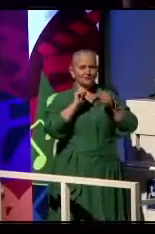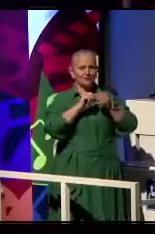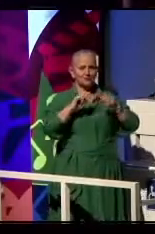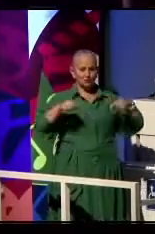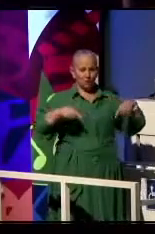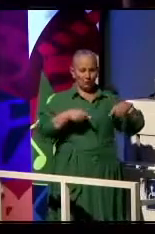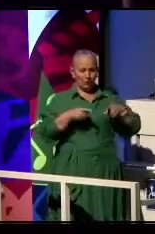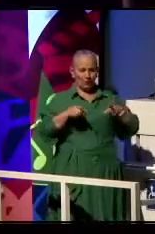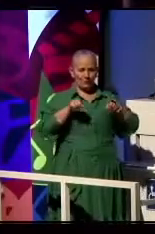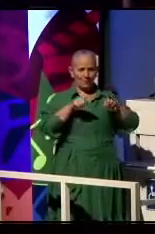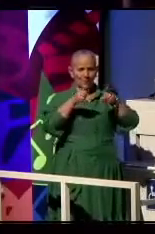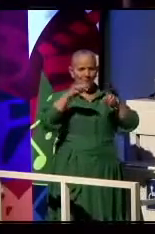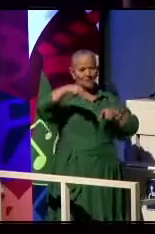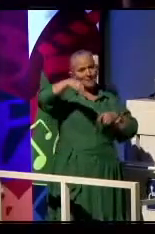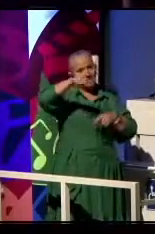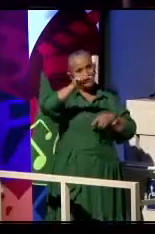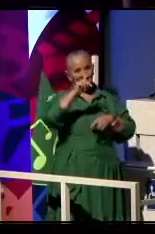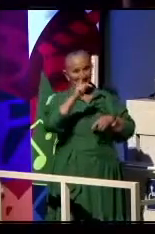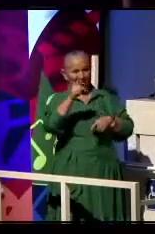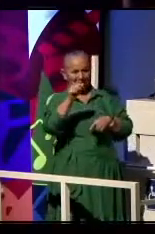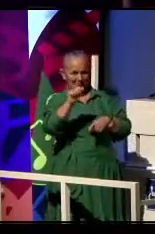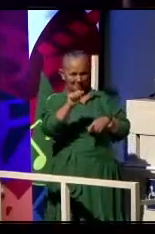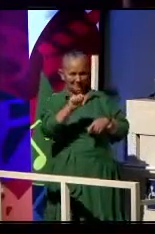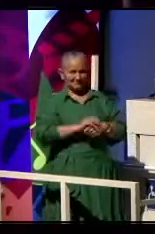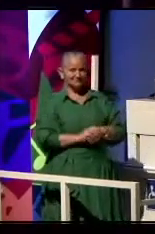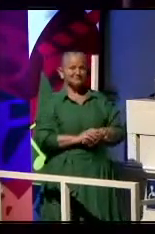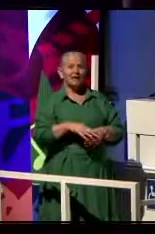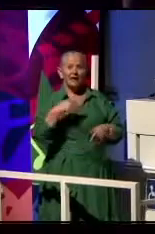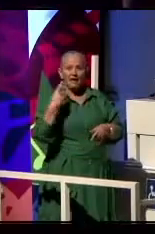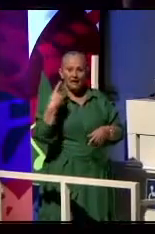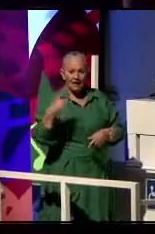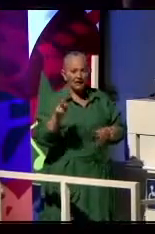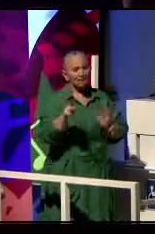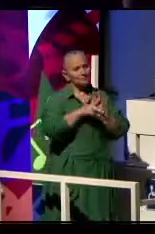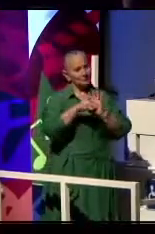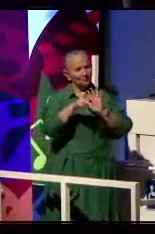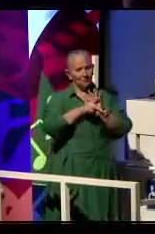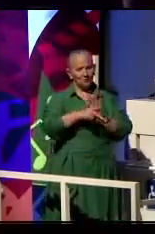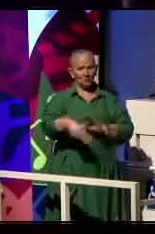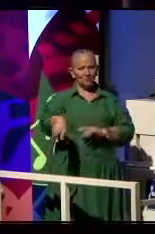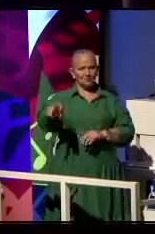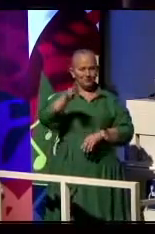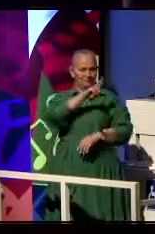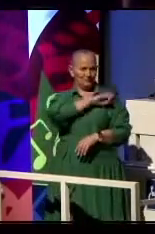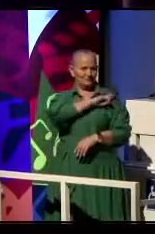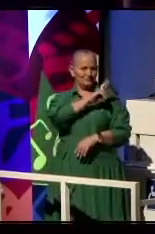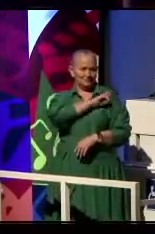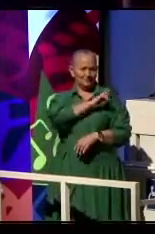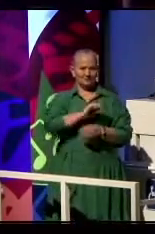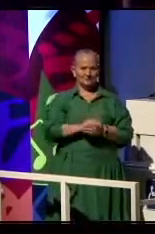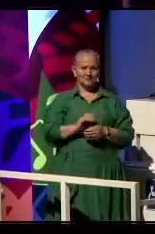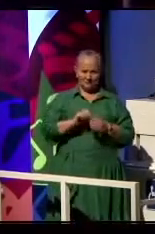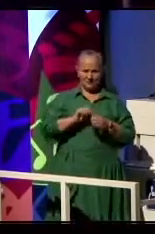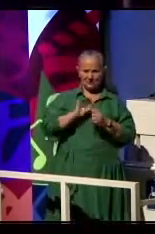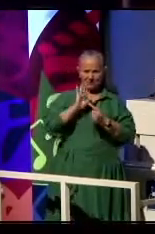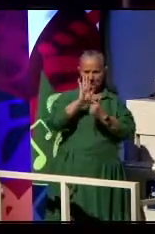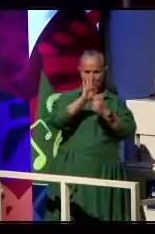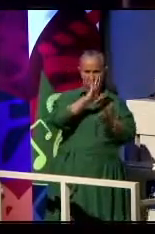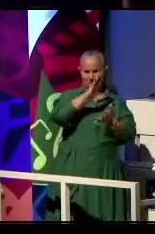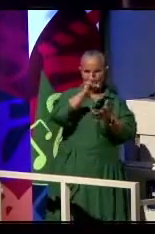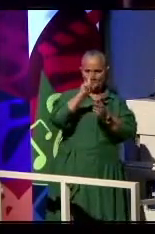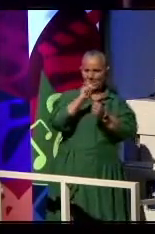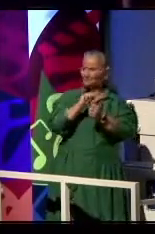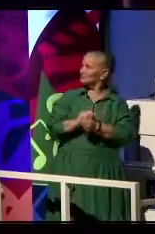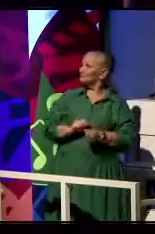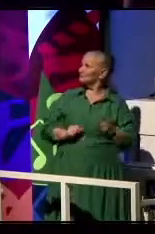Milton, nesta foto, está de roupa preta, com violão, com microfone à